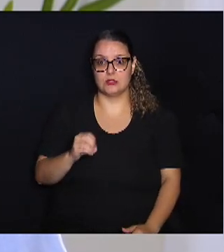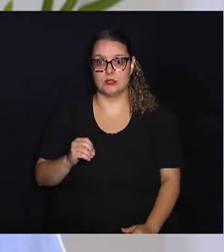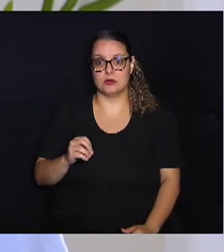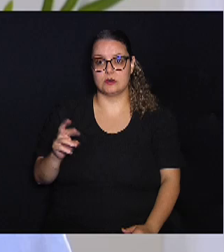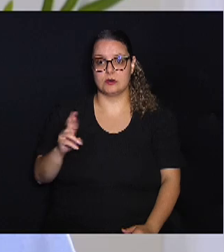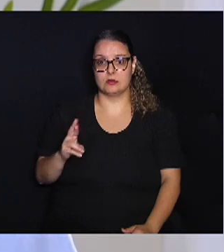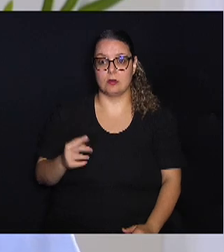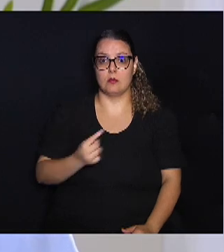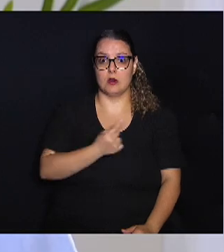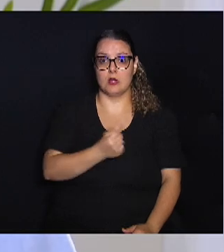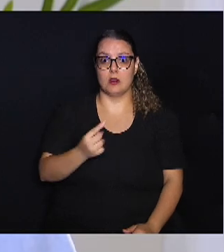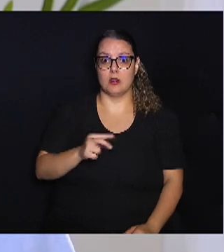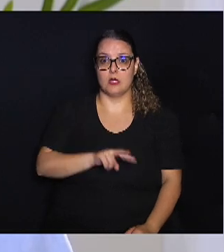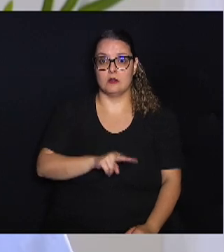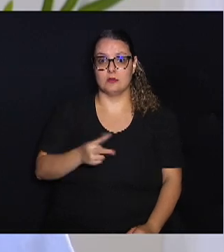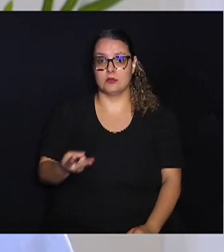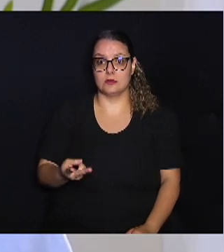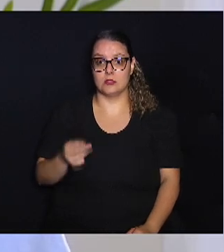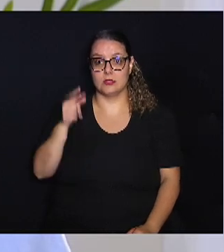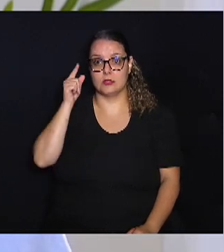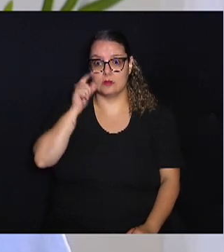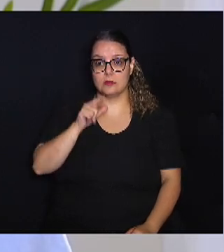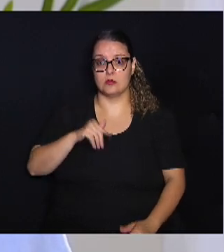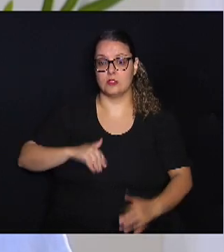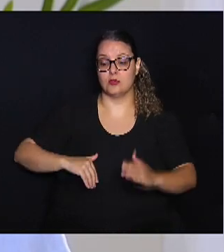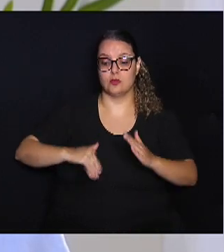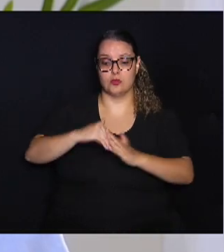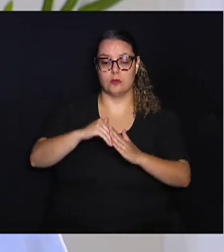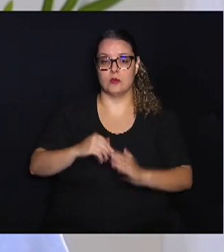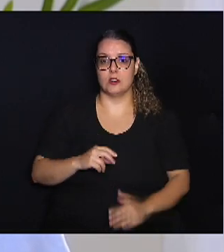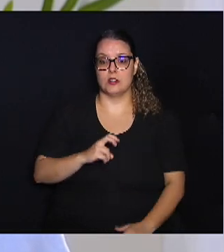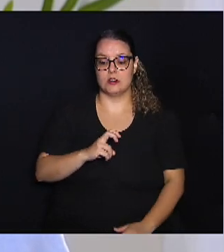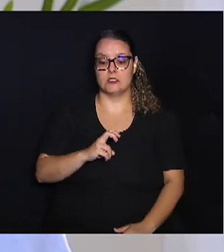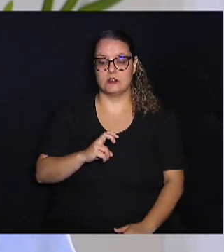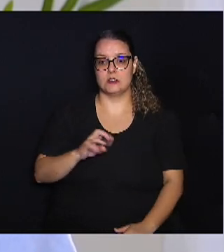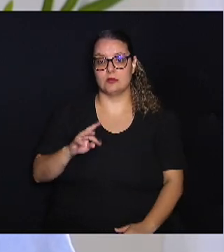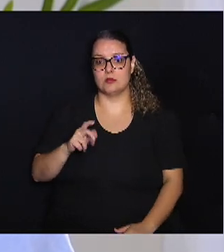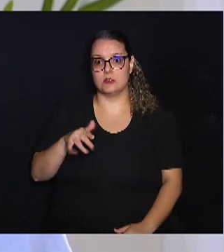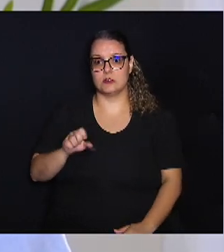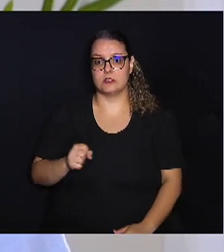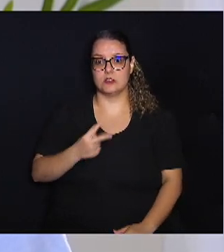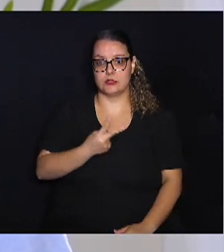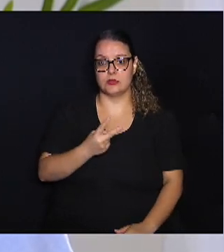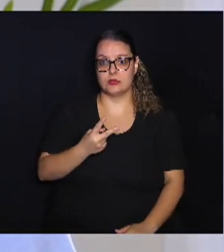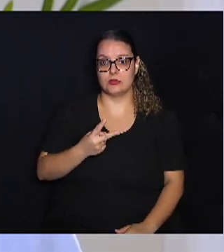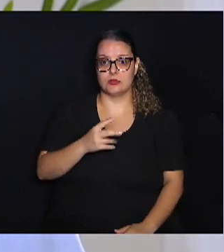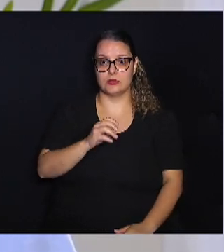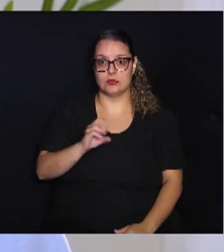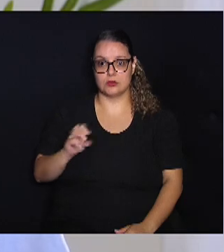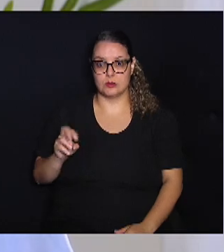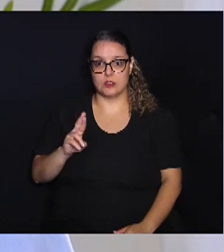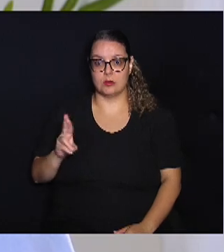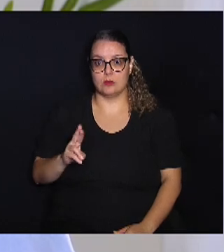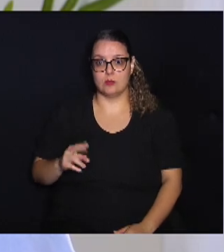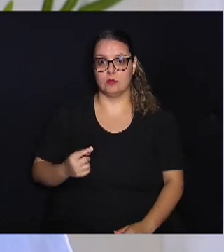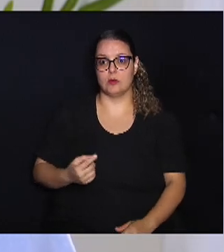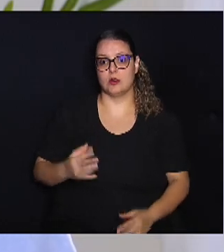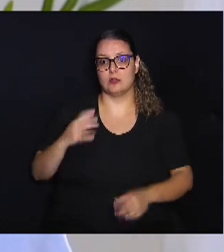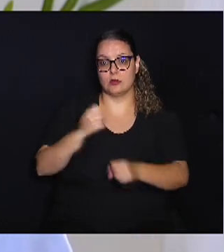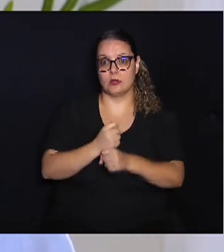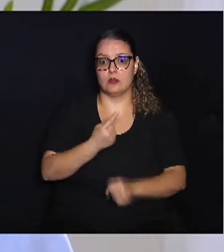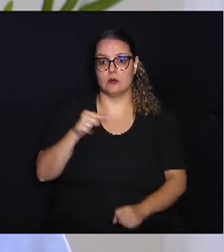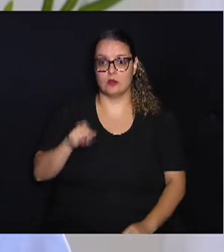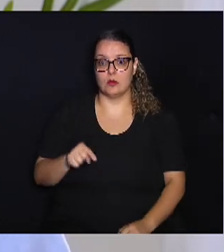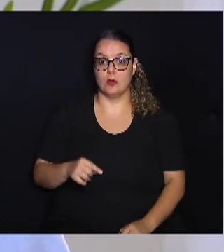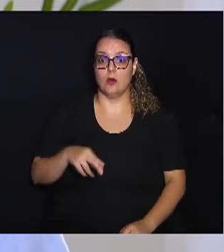cada transação. Então ele vai conseguir fazer no máximo 5 transações de R$200, que vai dar R$1.000 por dia, ou 10 transações de